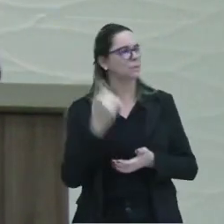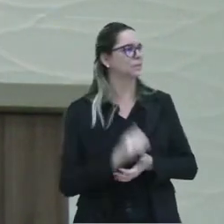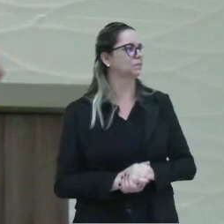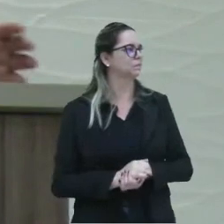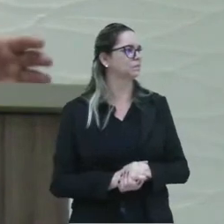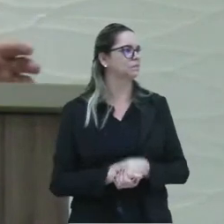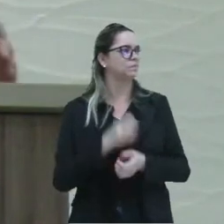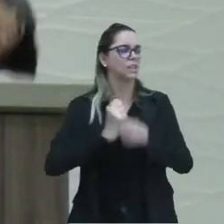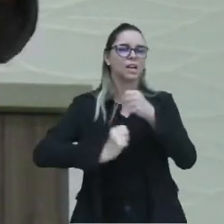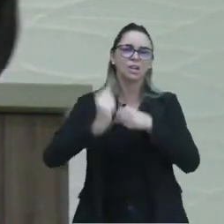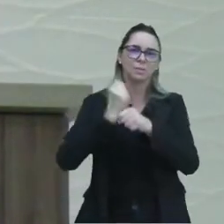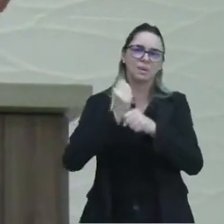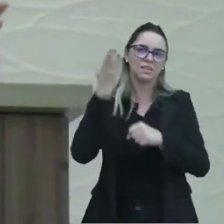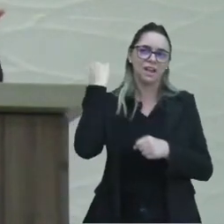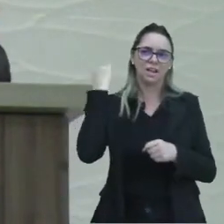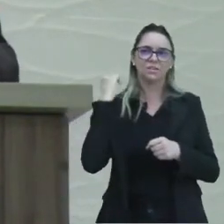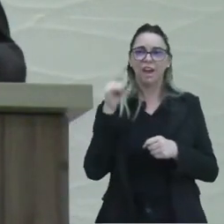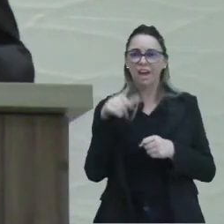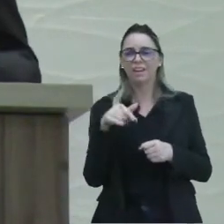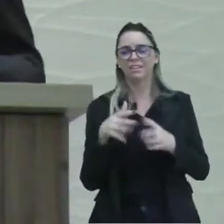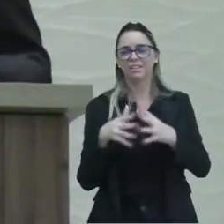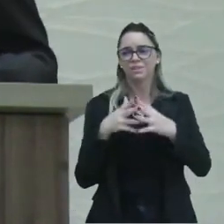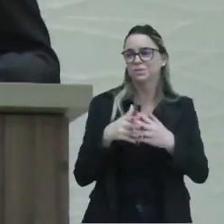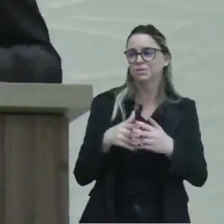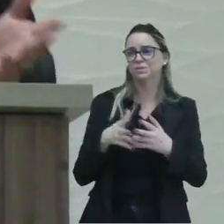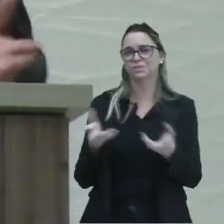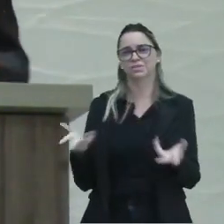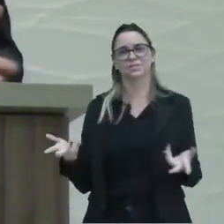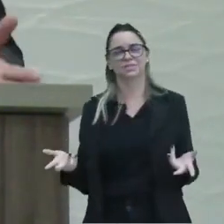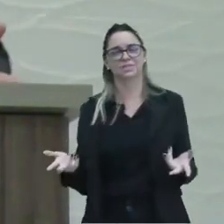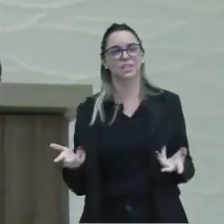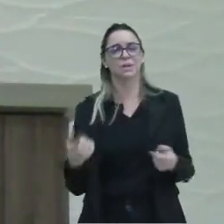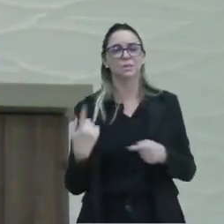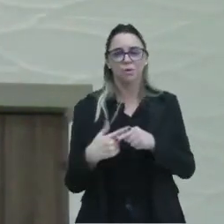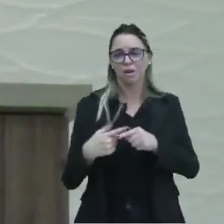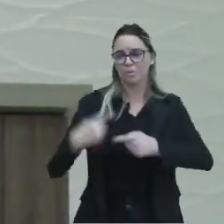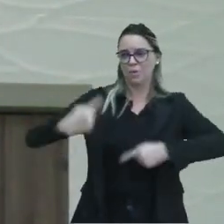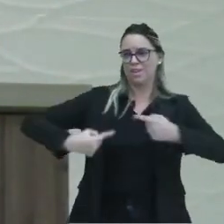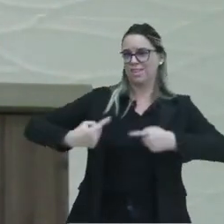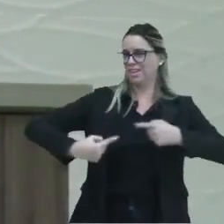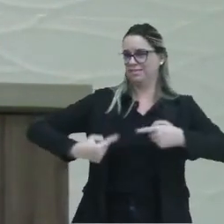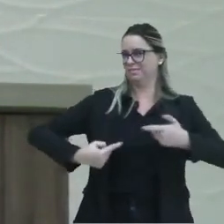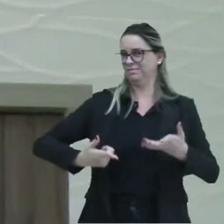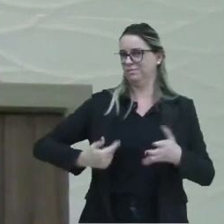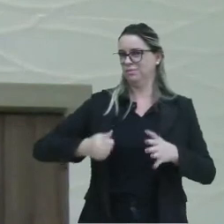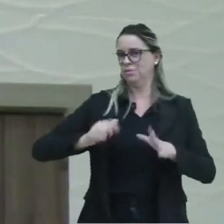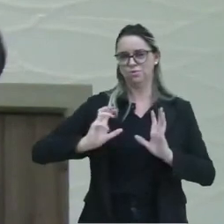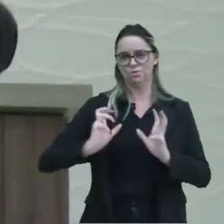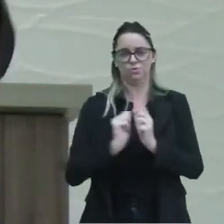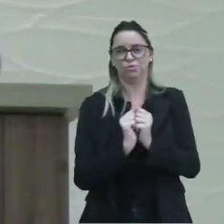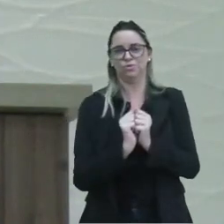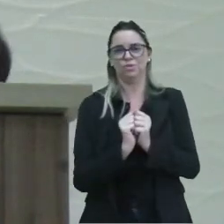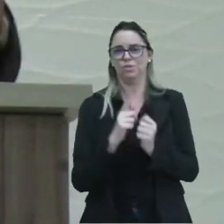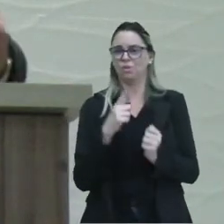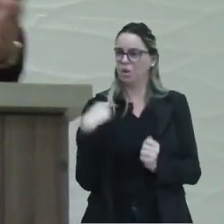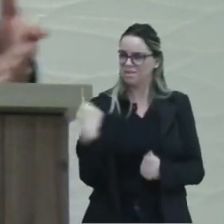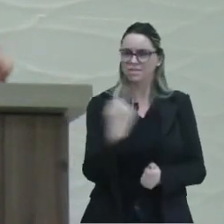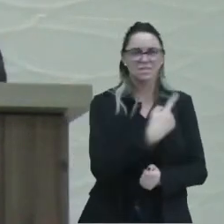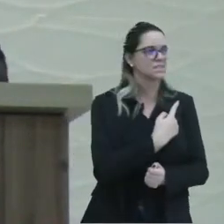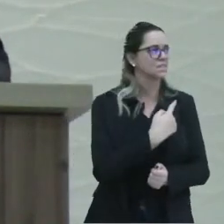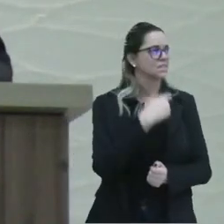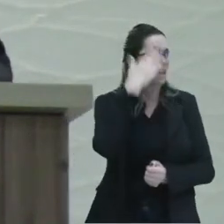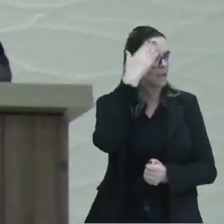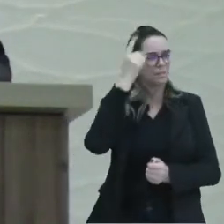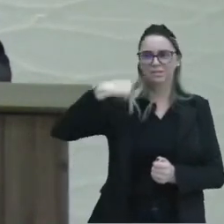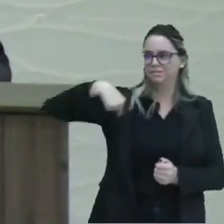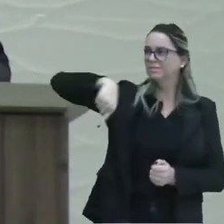um grande tumulto e sempre haverá quando a questão política estiver envolvida no meio. E nós sabemos que a questão política está